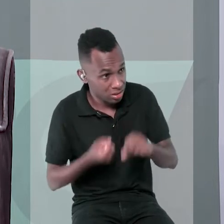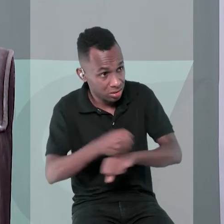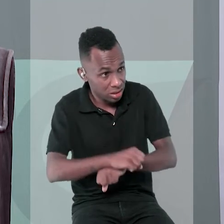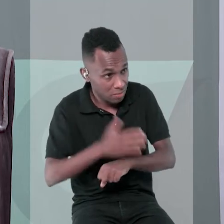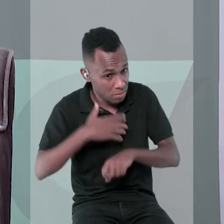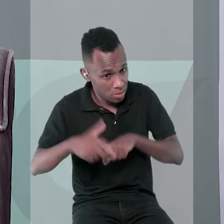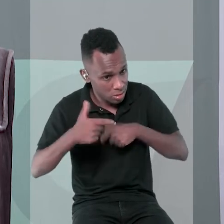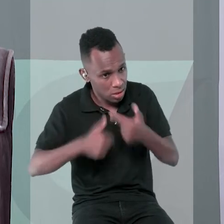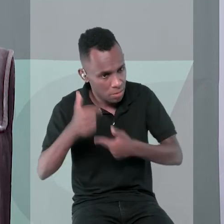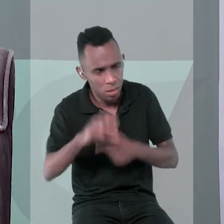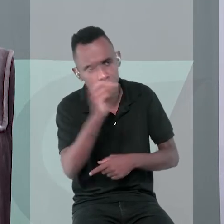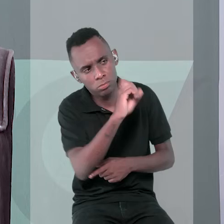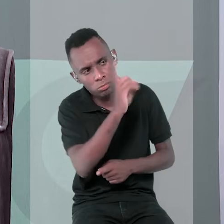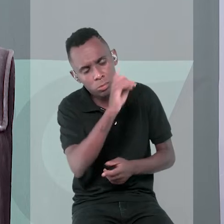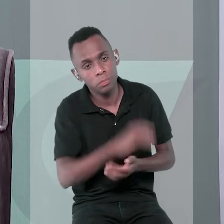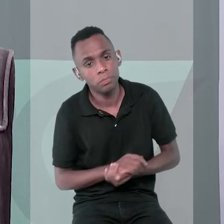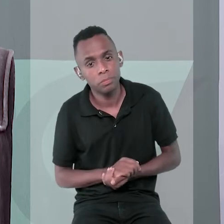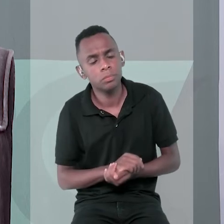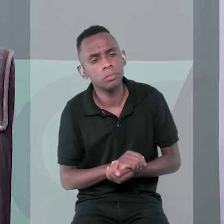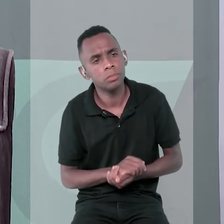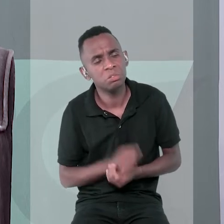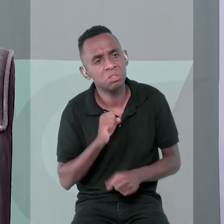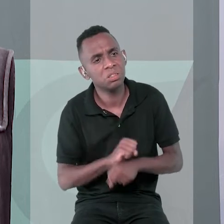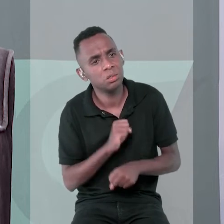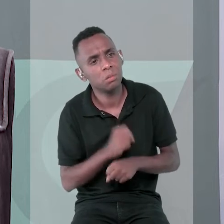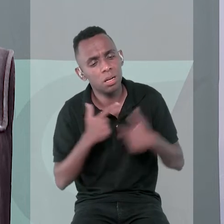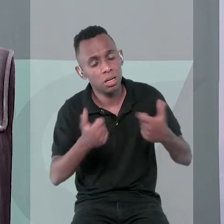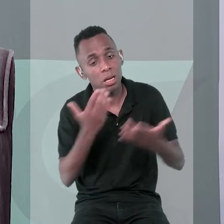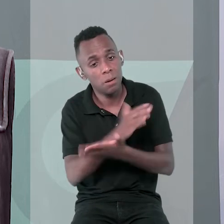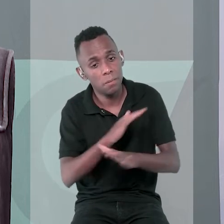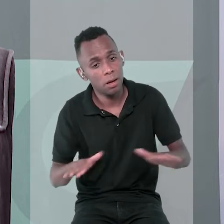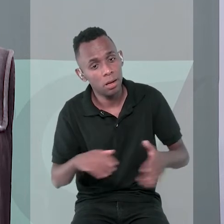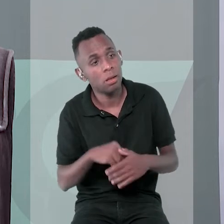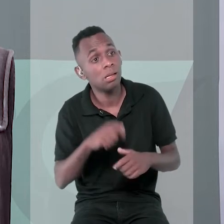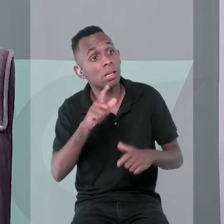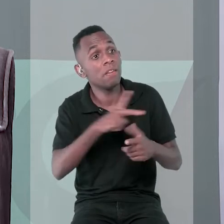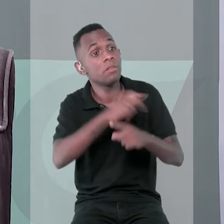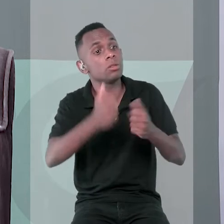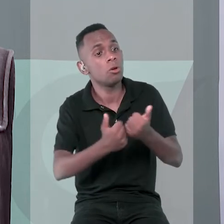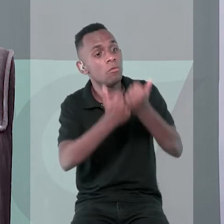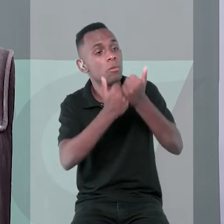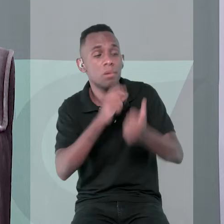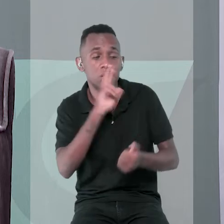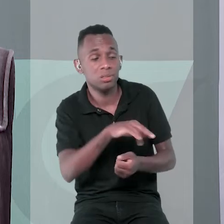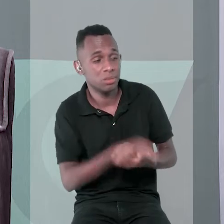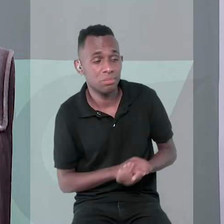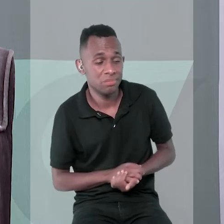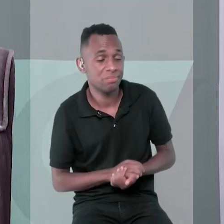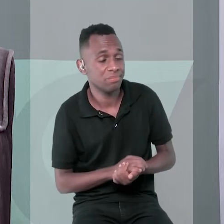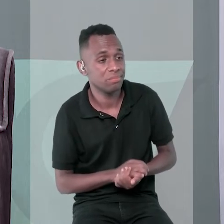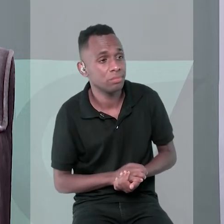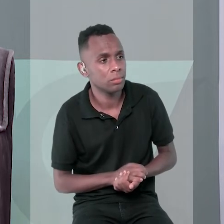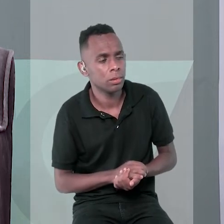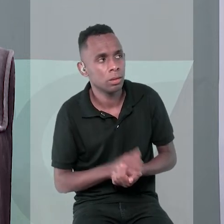para mandar essa guerra. Ah, não, ele falou, não, eu vou esperar a guerra passar, quem ganhar eu vou apoiar. O pai responde, maior cinismo.